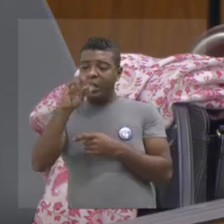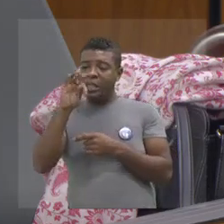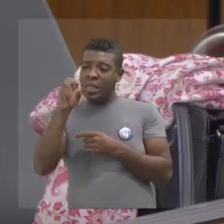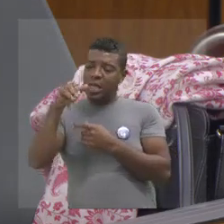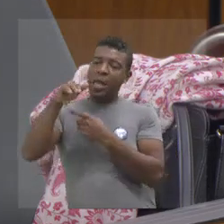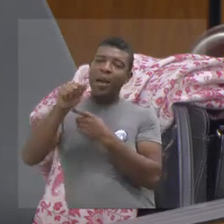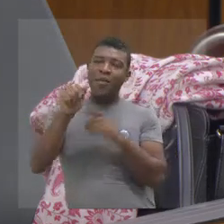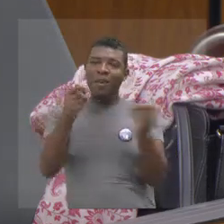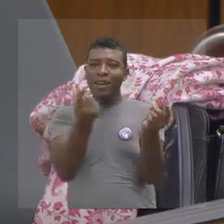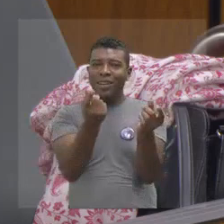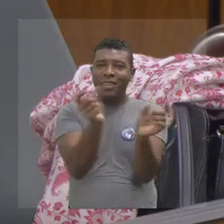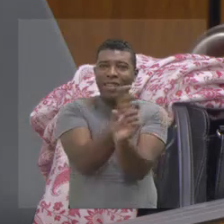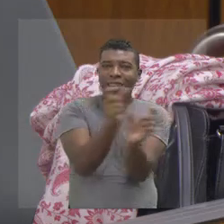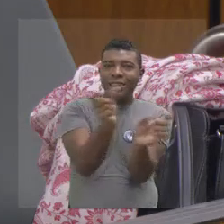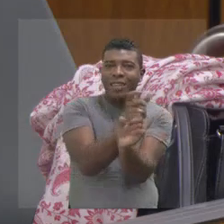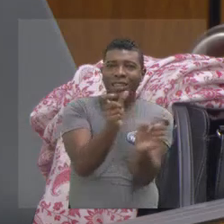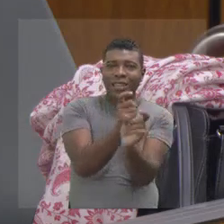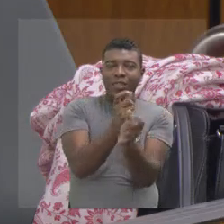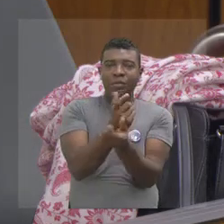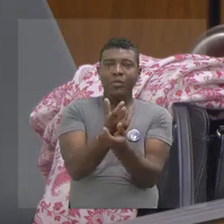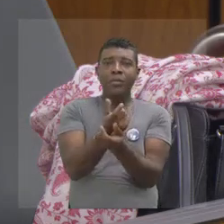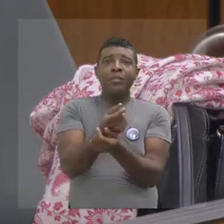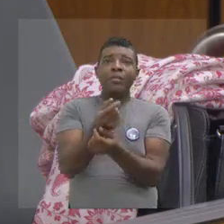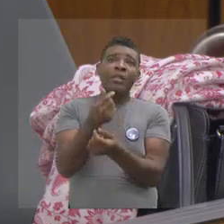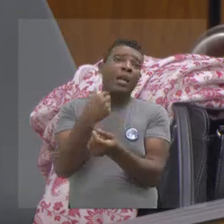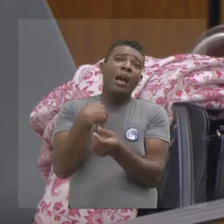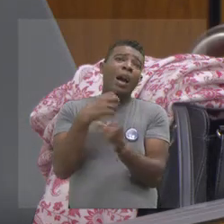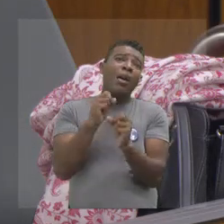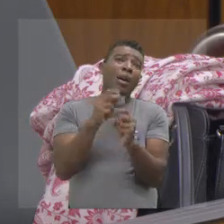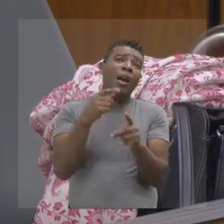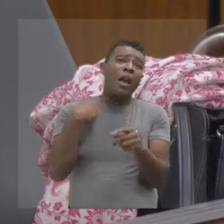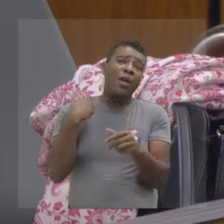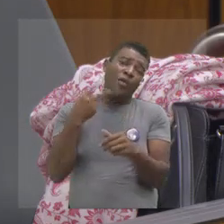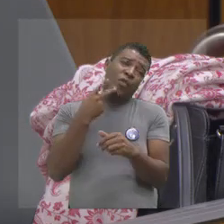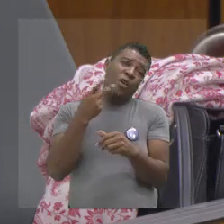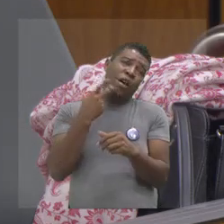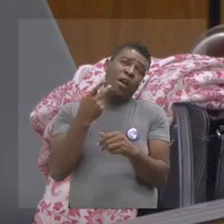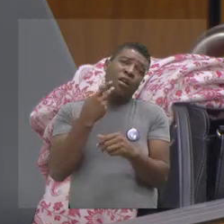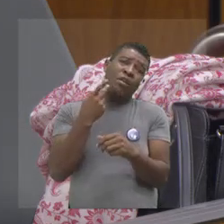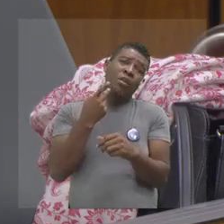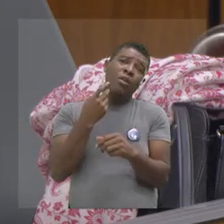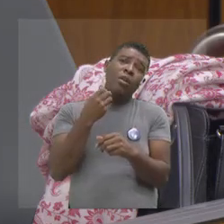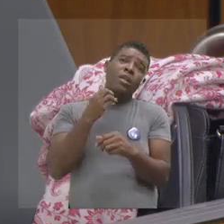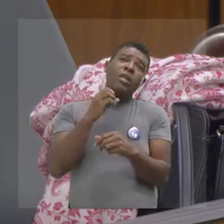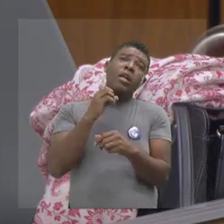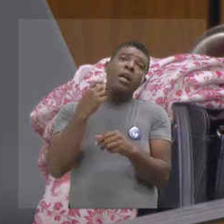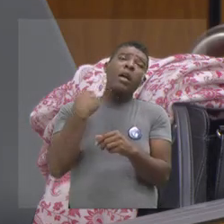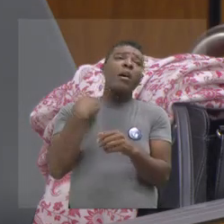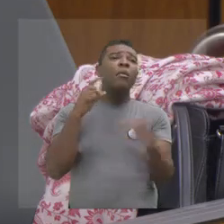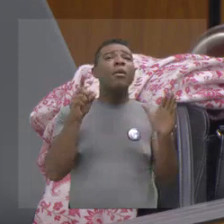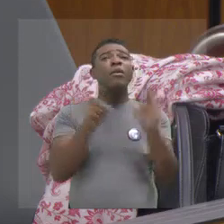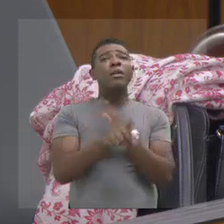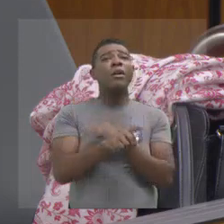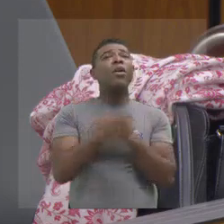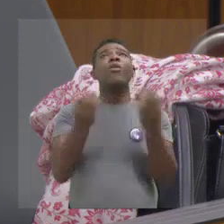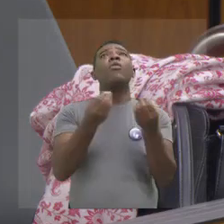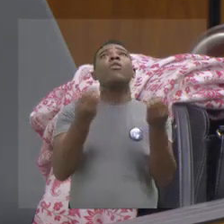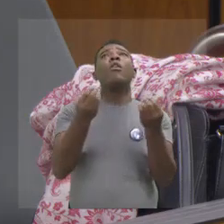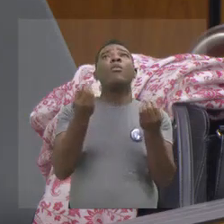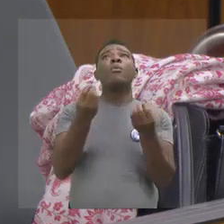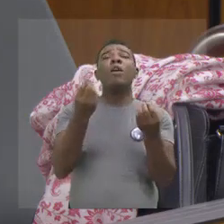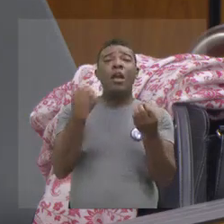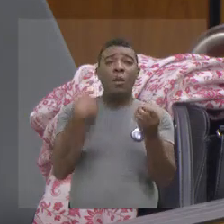a falar que a gente não deve dar muita atenção para coisa anônima e eu falei que só faria essa pergunta que hoje Se eu fosse subsidiada e eu fui